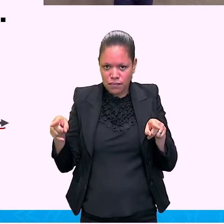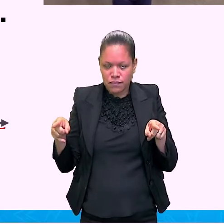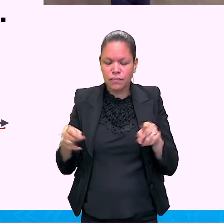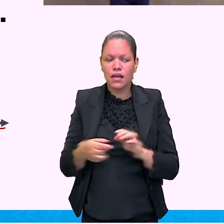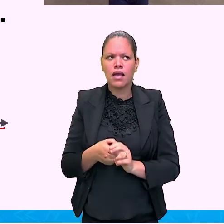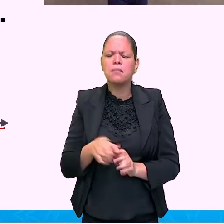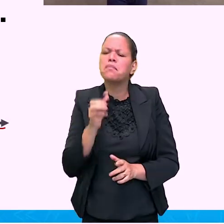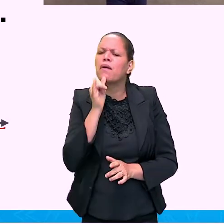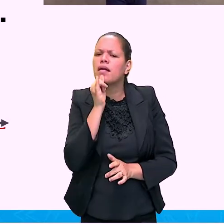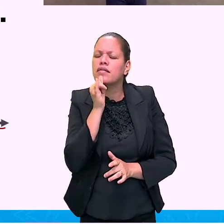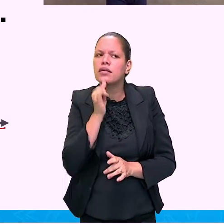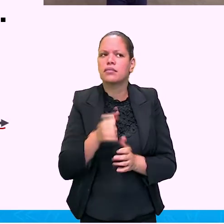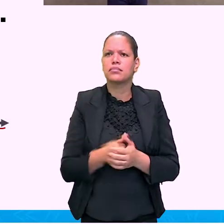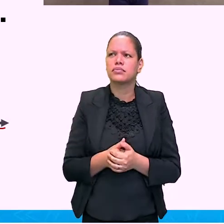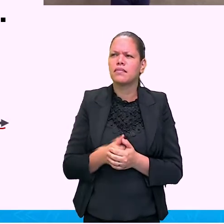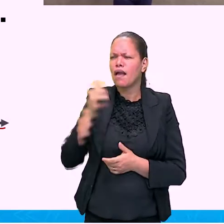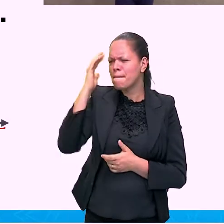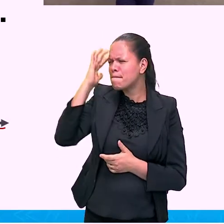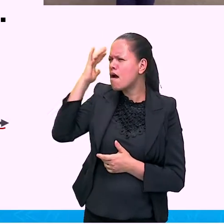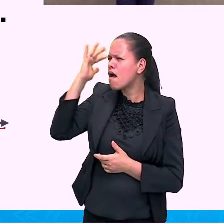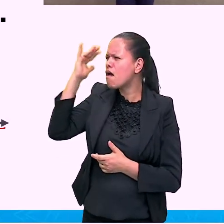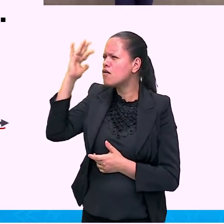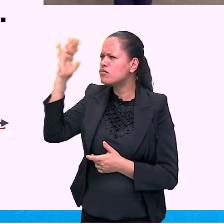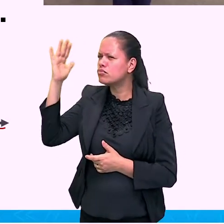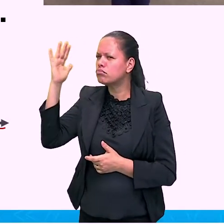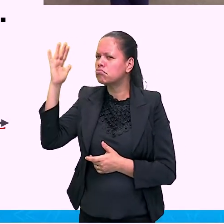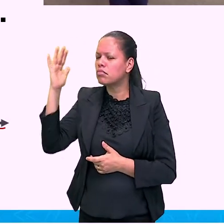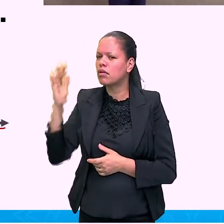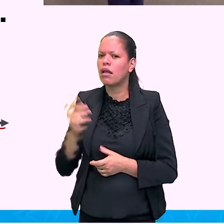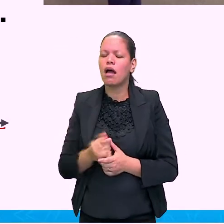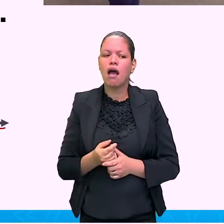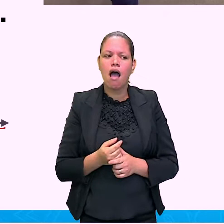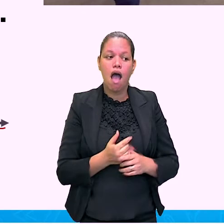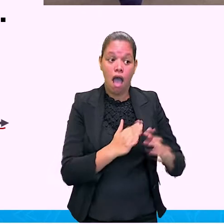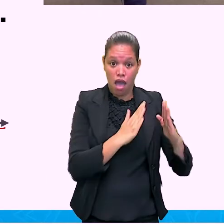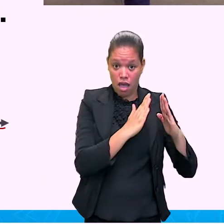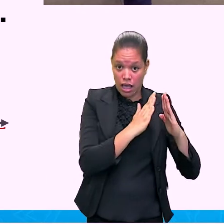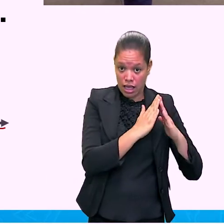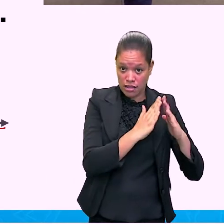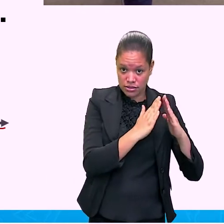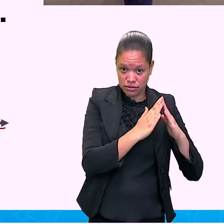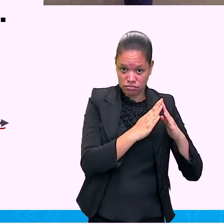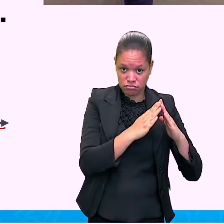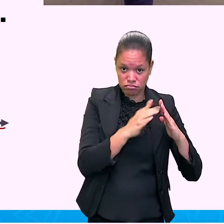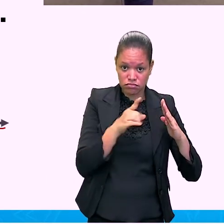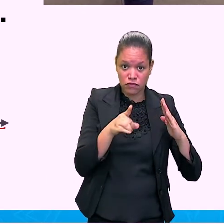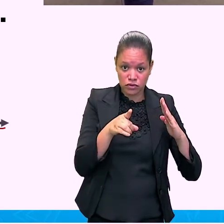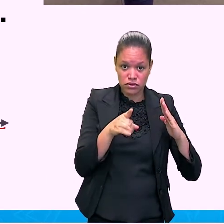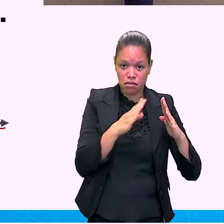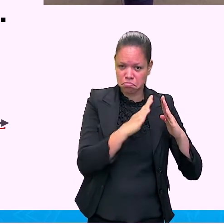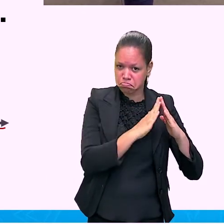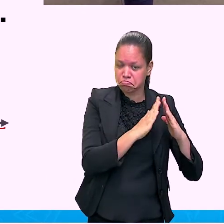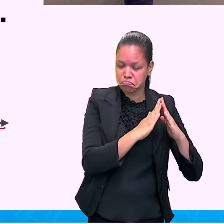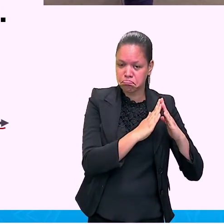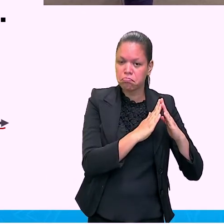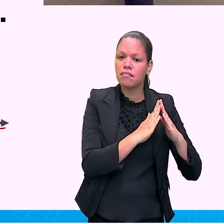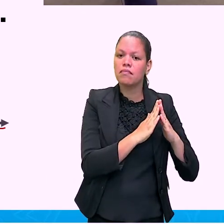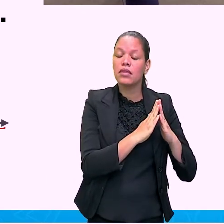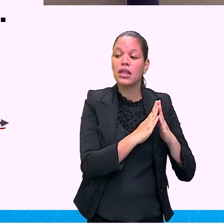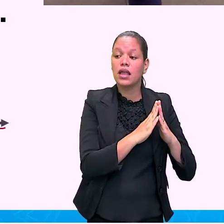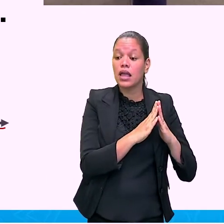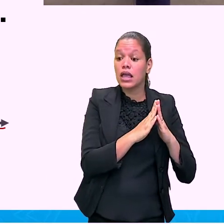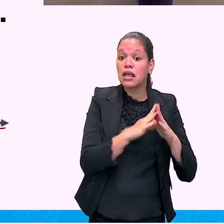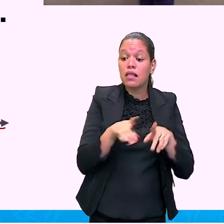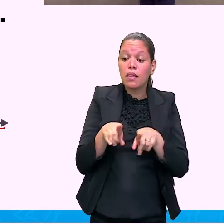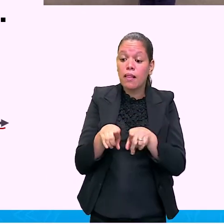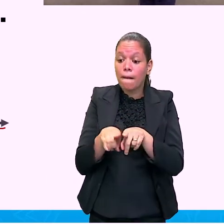sua escola onde você frequenta está numa rua que seja reta. Então, a sua casa está no ponto A e